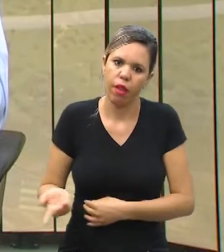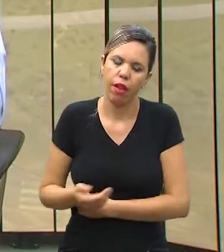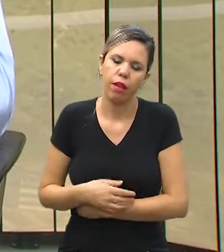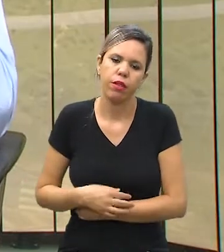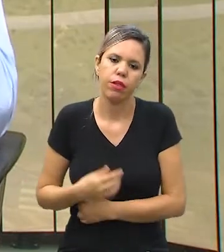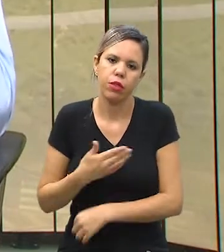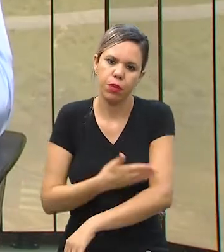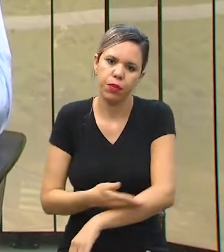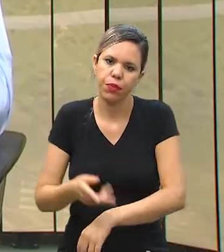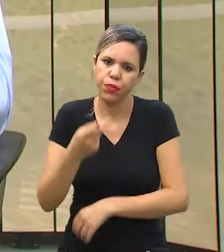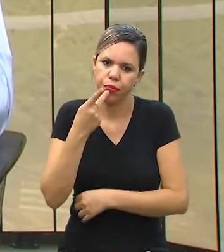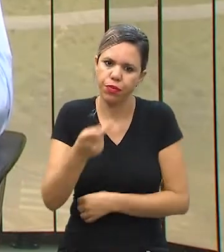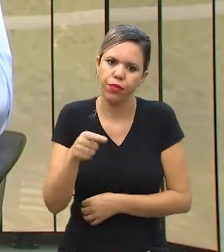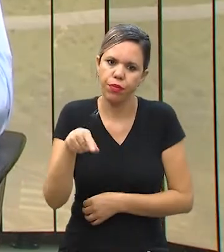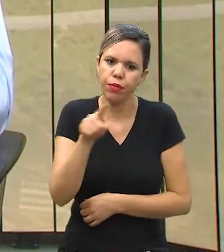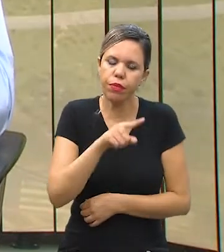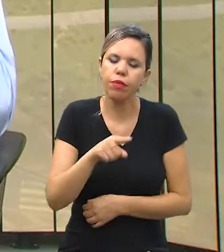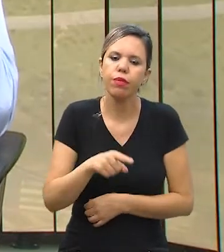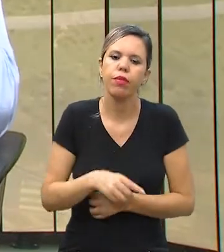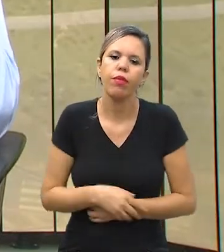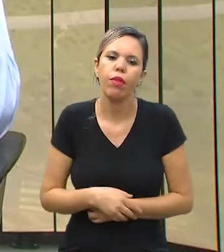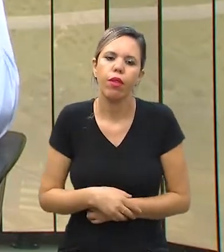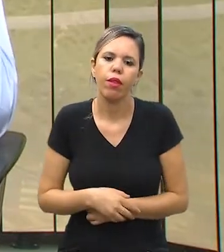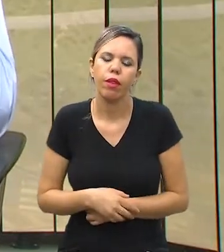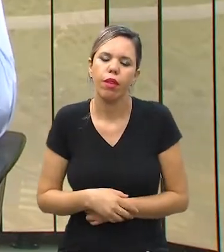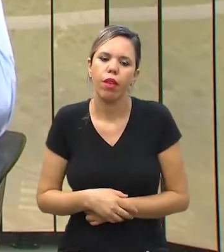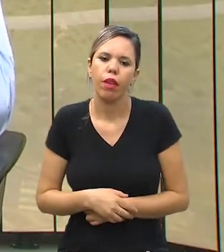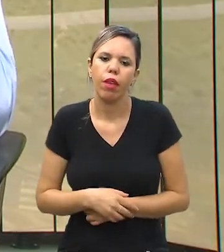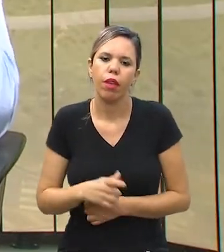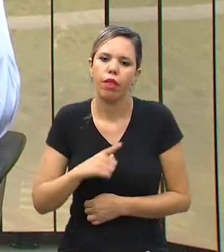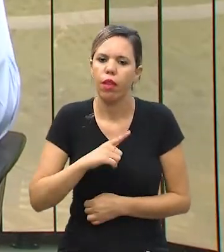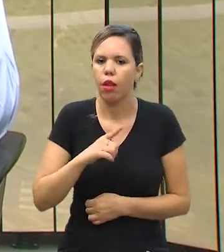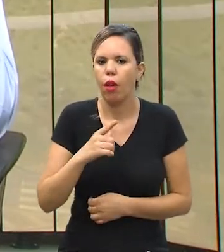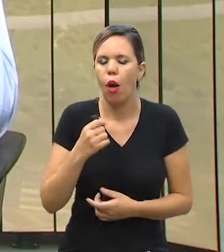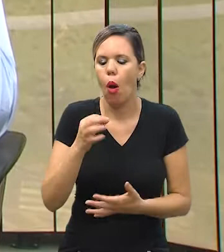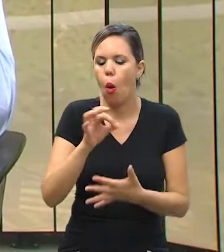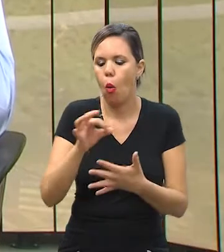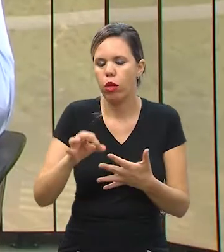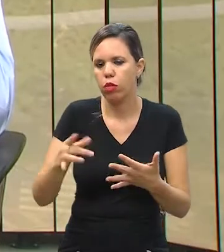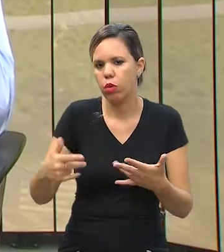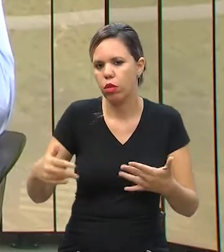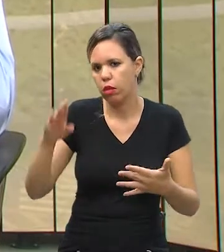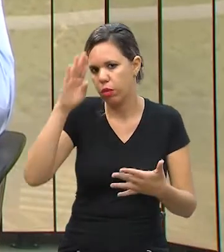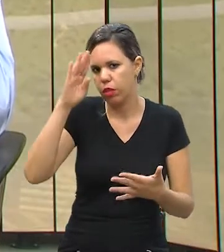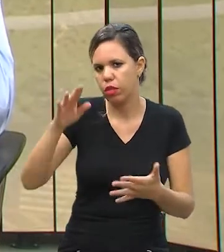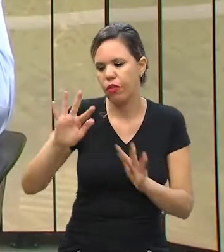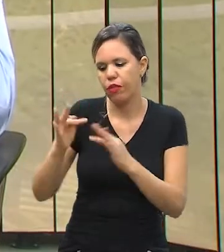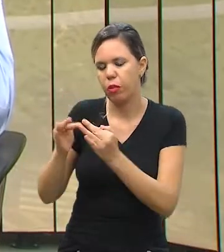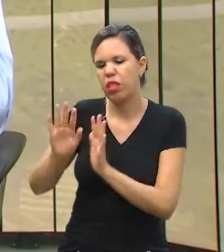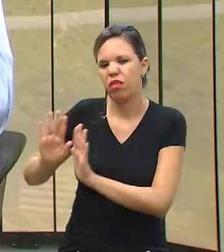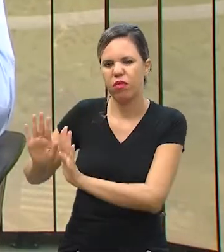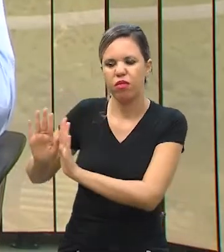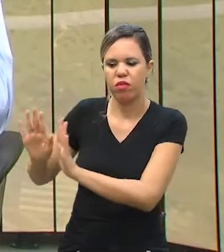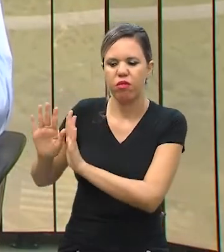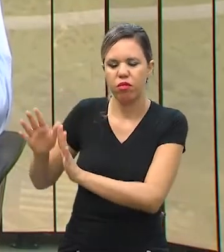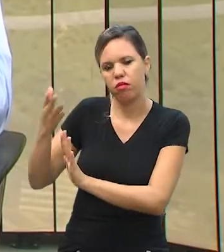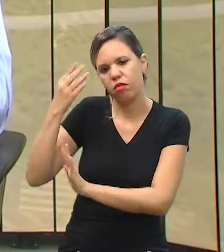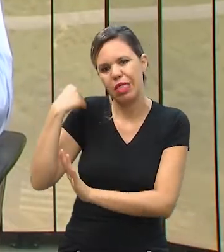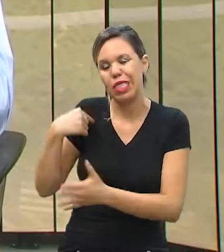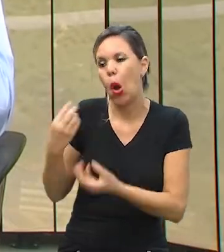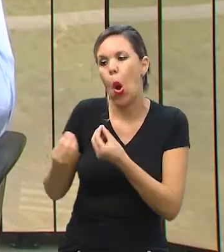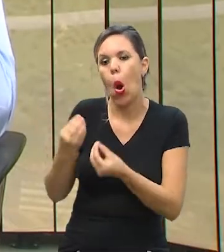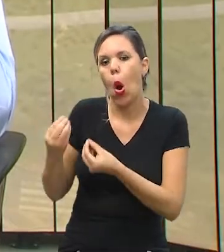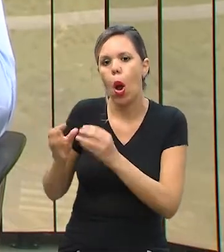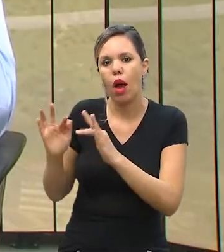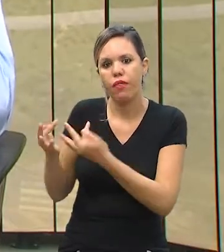eu costumo falar assim que você acaba priorizando algumas coisas e a família acaba ficando, de um jeito ou de outro, não tem como.